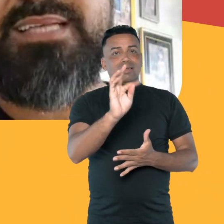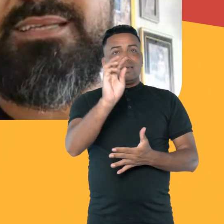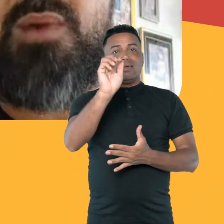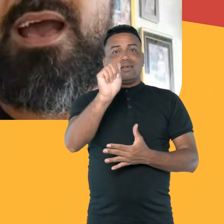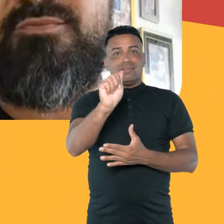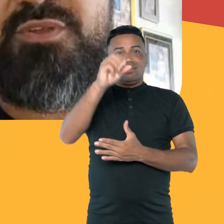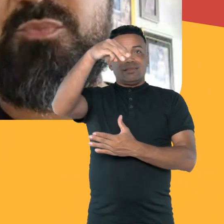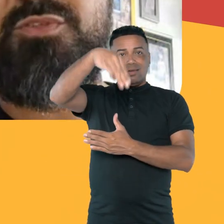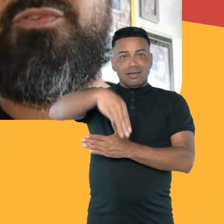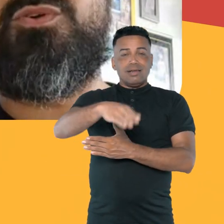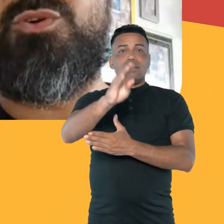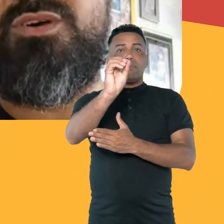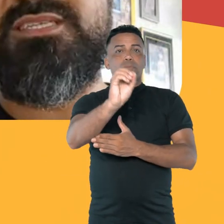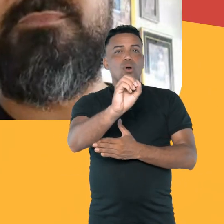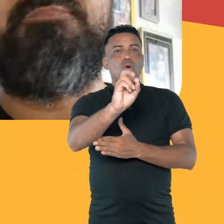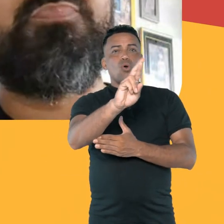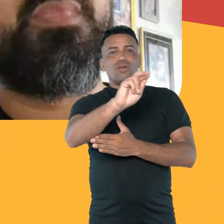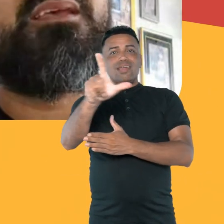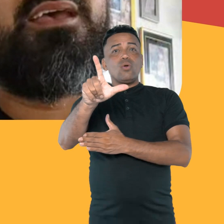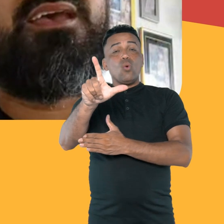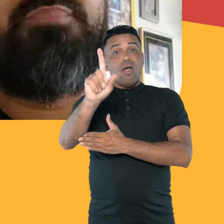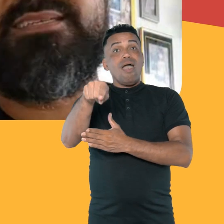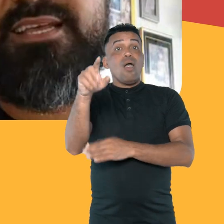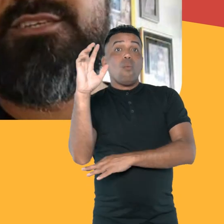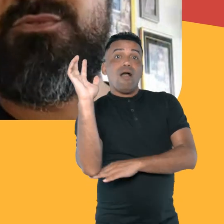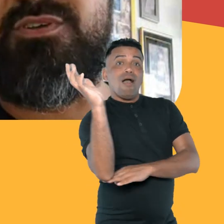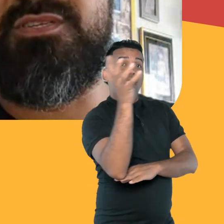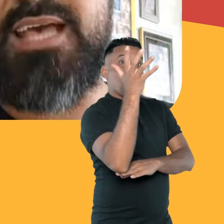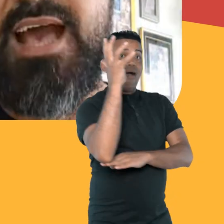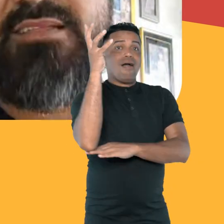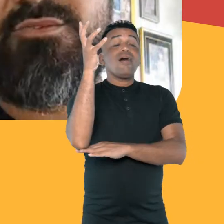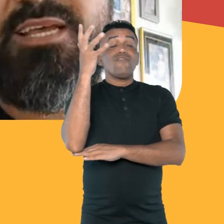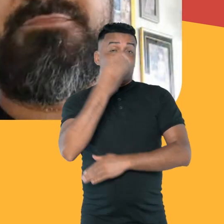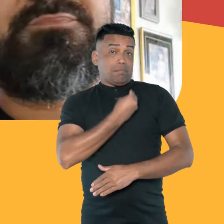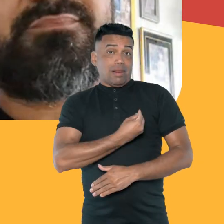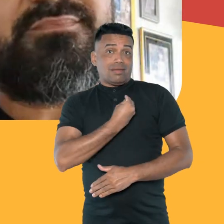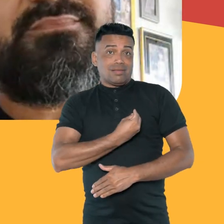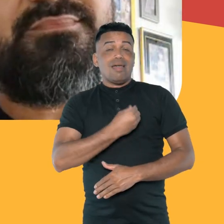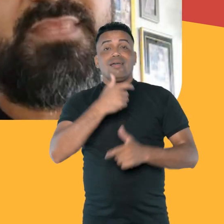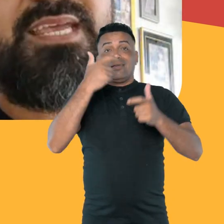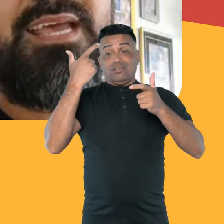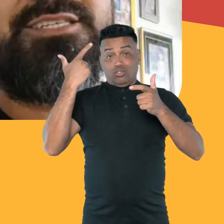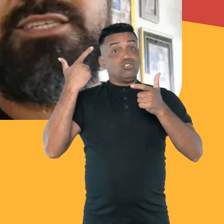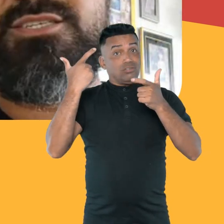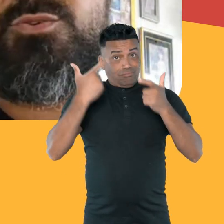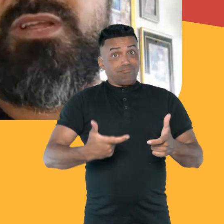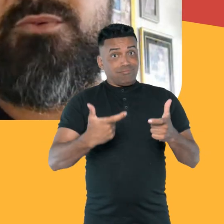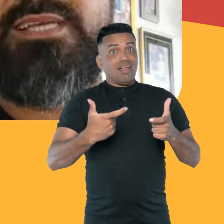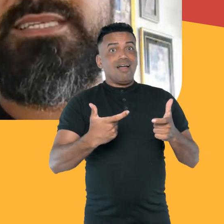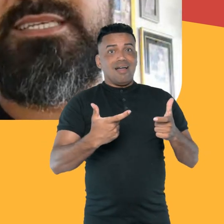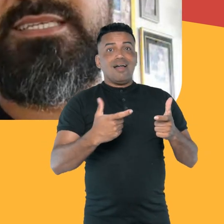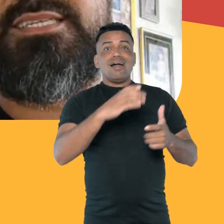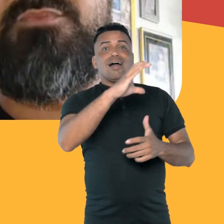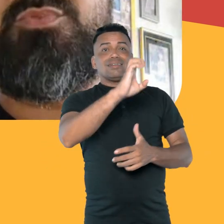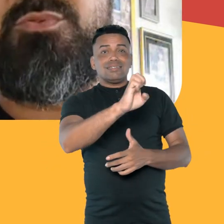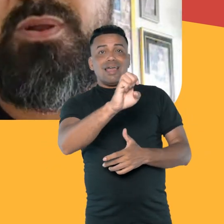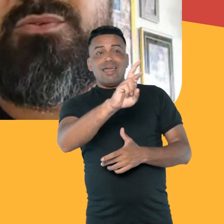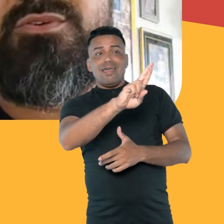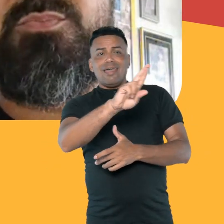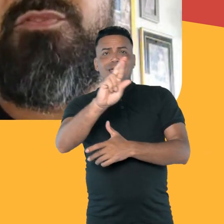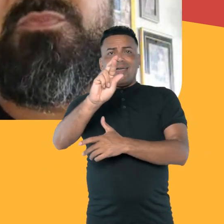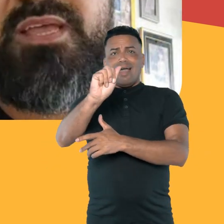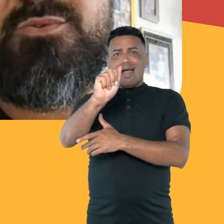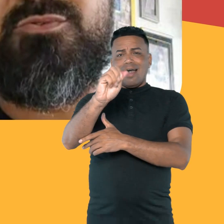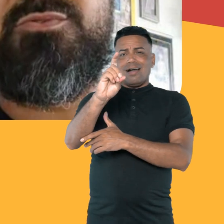você sabe, mas é uma árvore muito frondosa, presente no nosso cerrado, né? E a gente escolheu esse símbolo